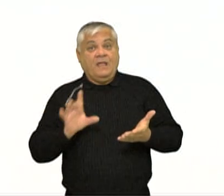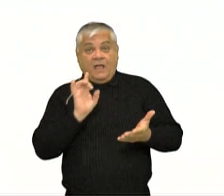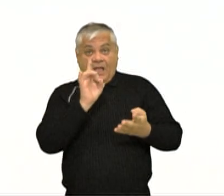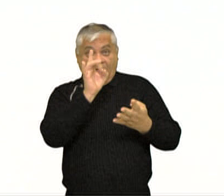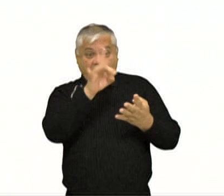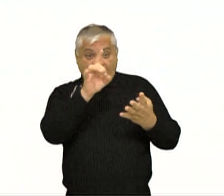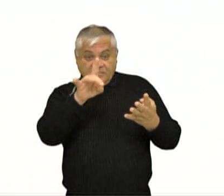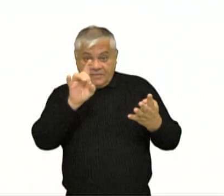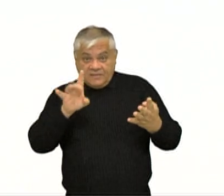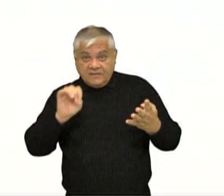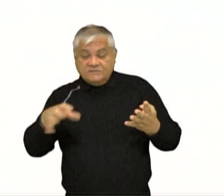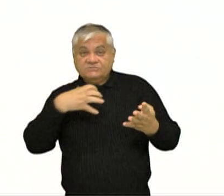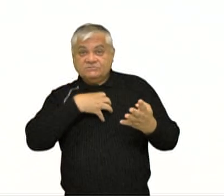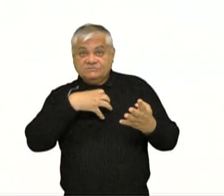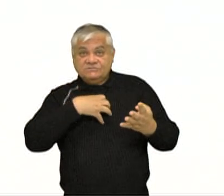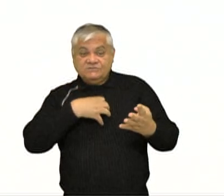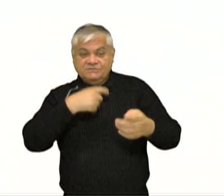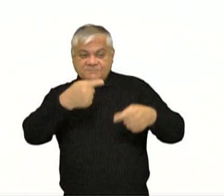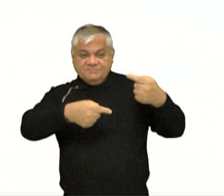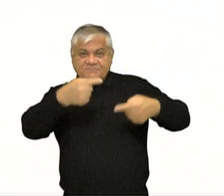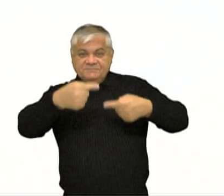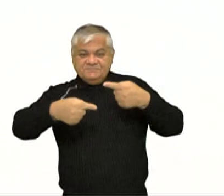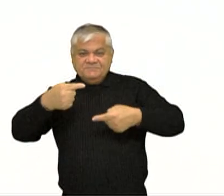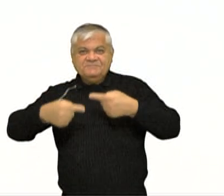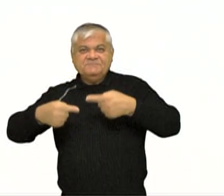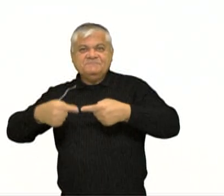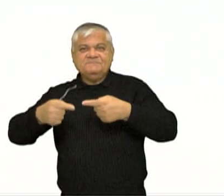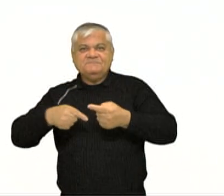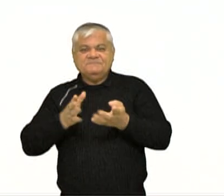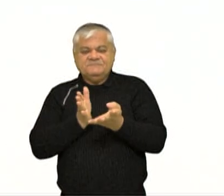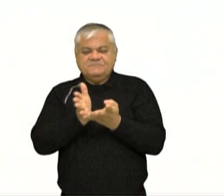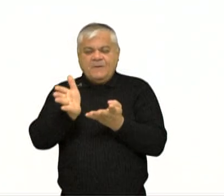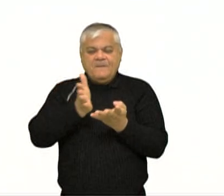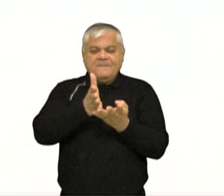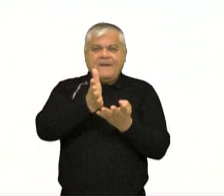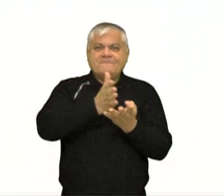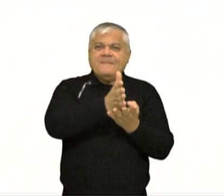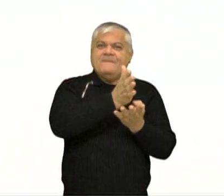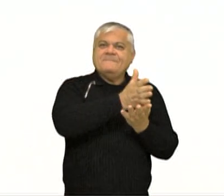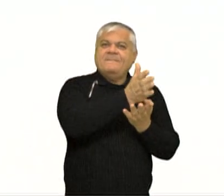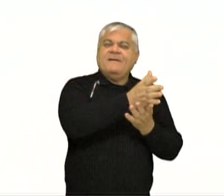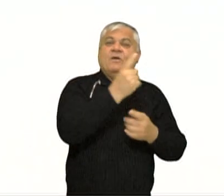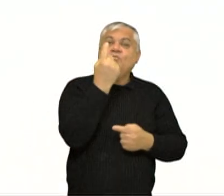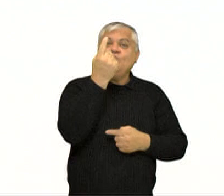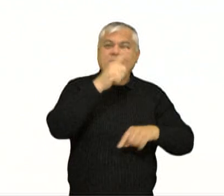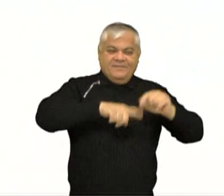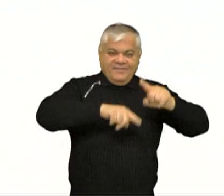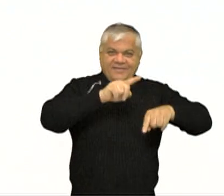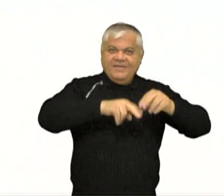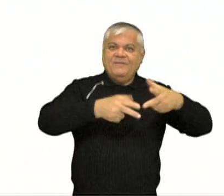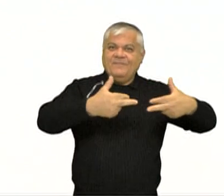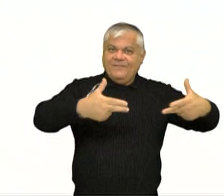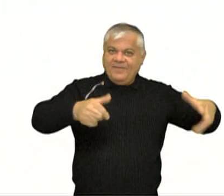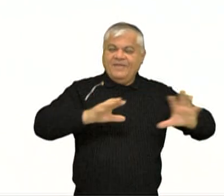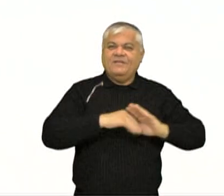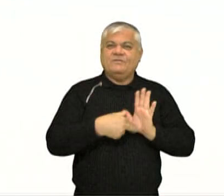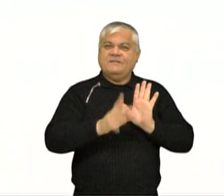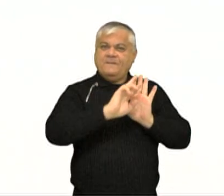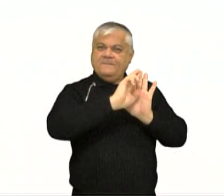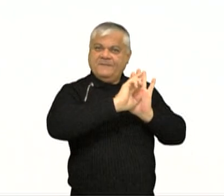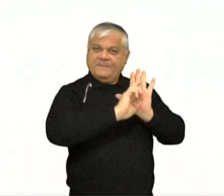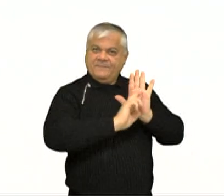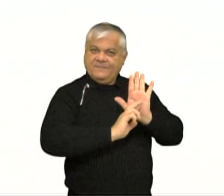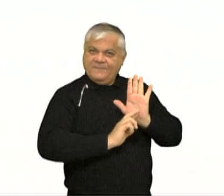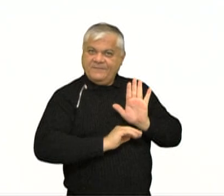Cada forma de disputa acabou sendo desenvolvido um equipamento e sendo escrito um conjunto de regras